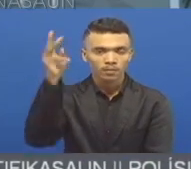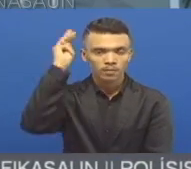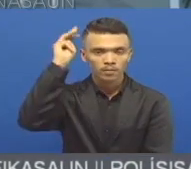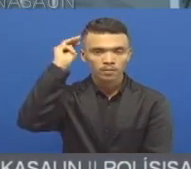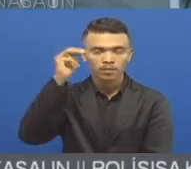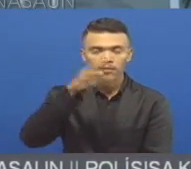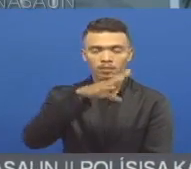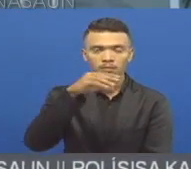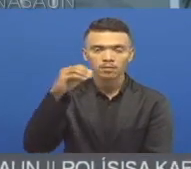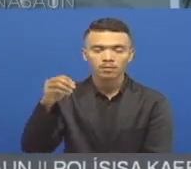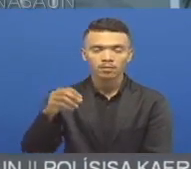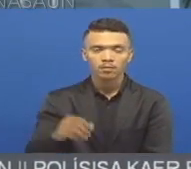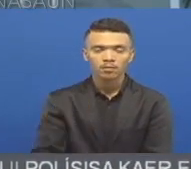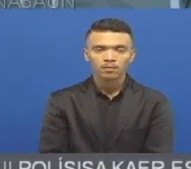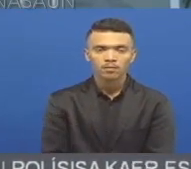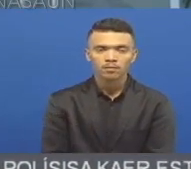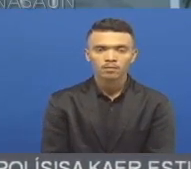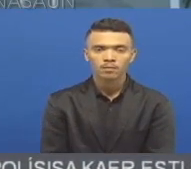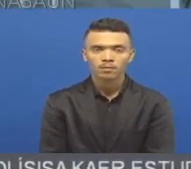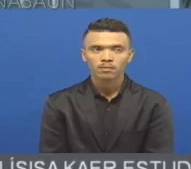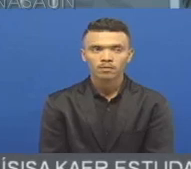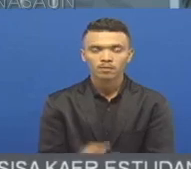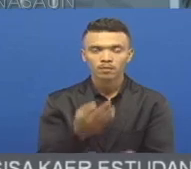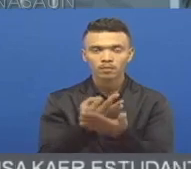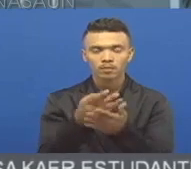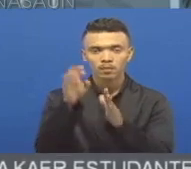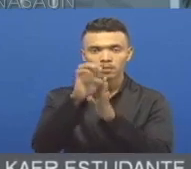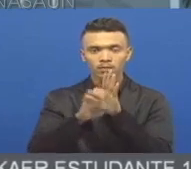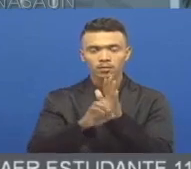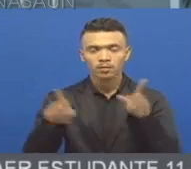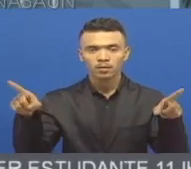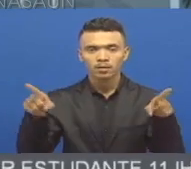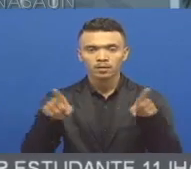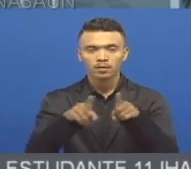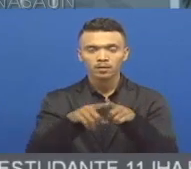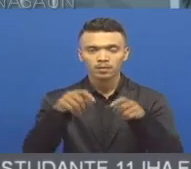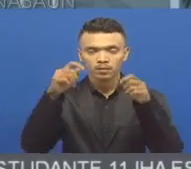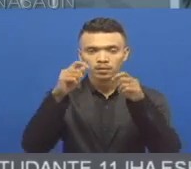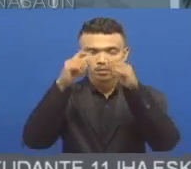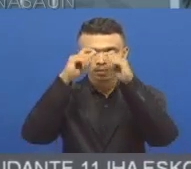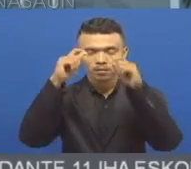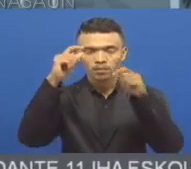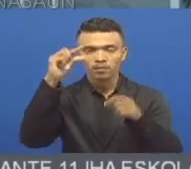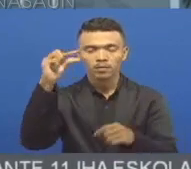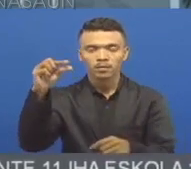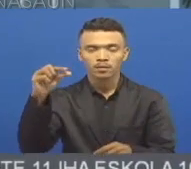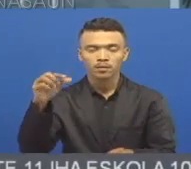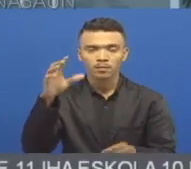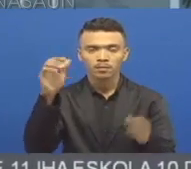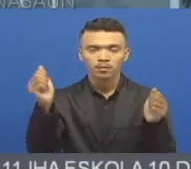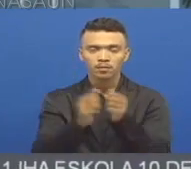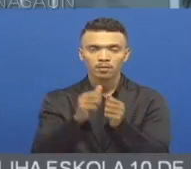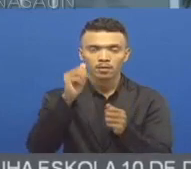nomos injeção da subsídio estado nia va anesan Timor Gap, AN Timor Gap